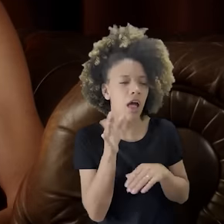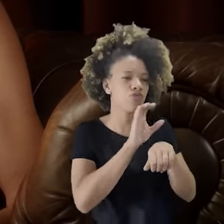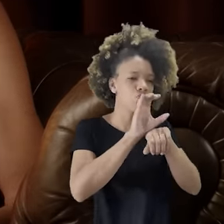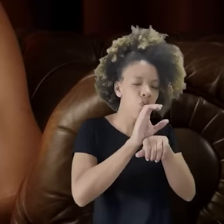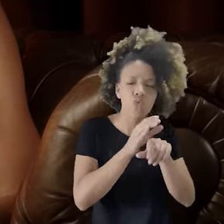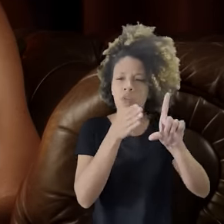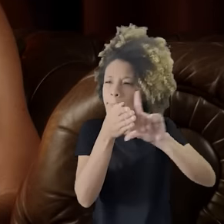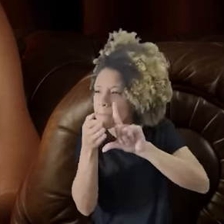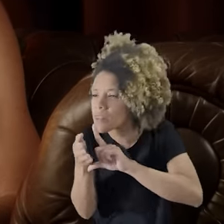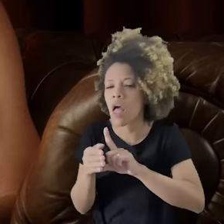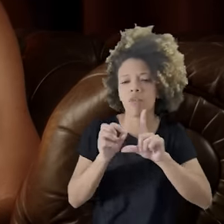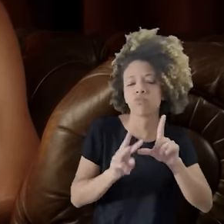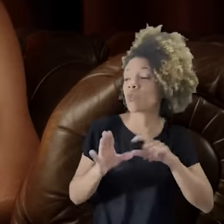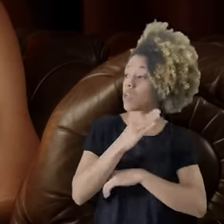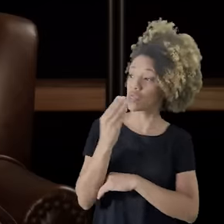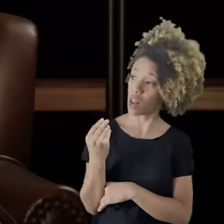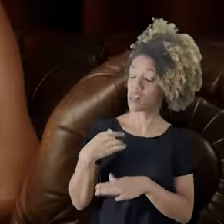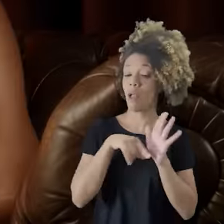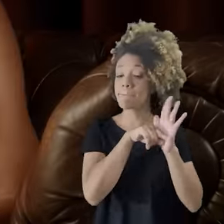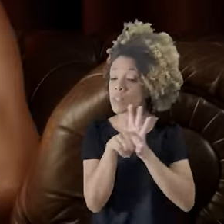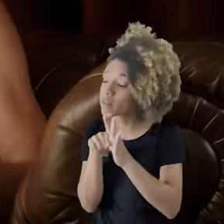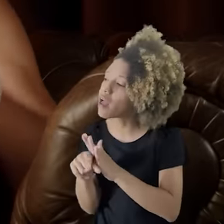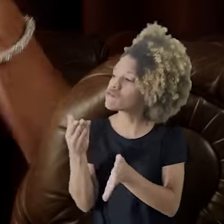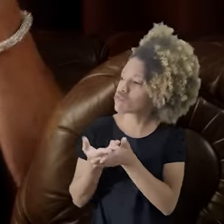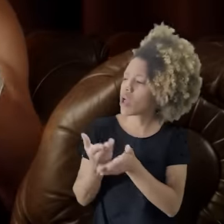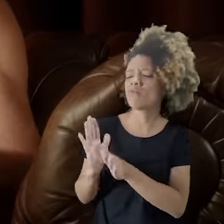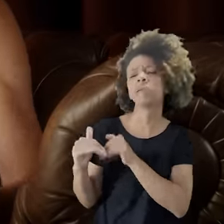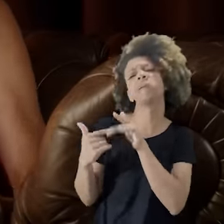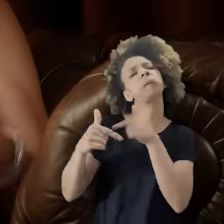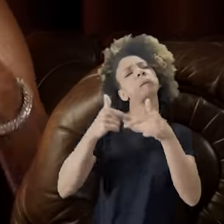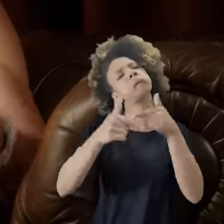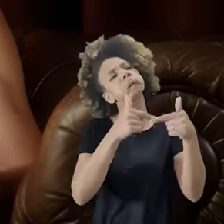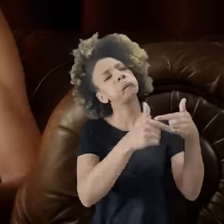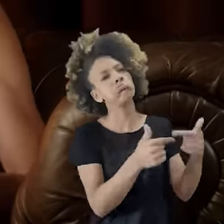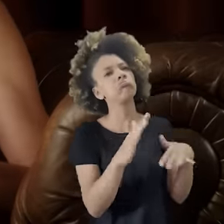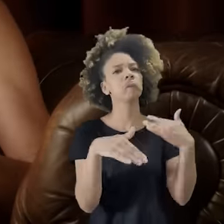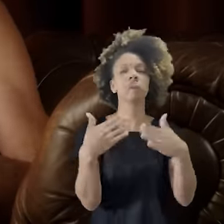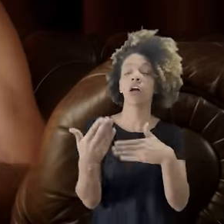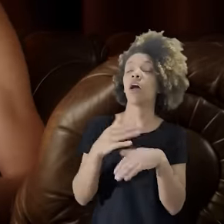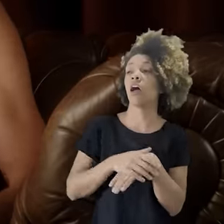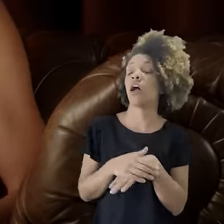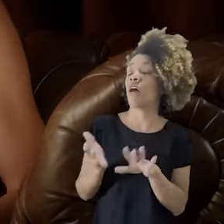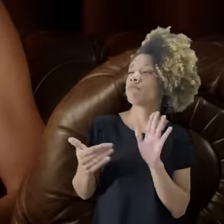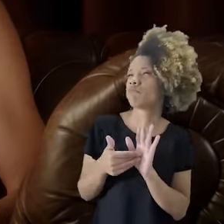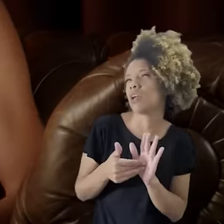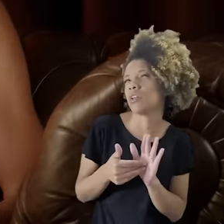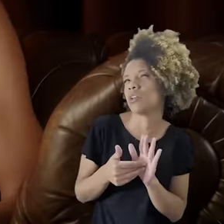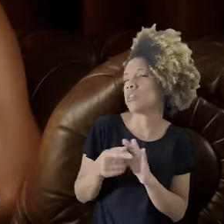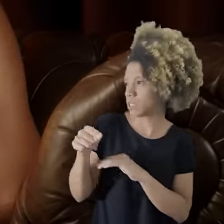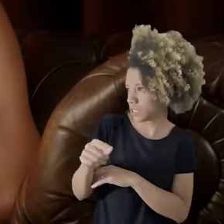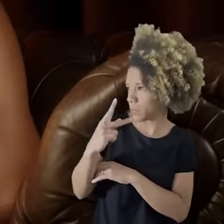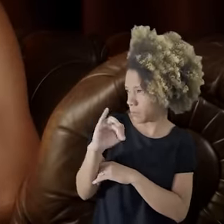cursos na na época da adolescência e fui trabalhando fui indo trabalhei até aqui